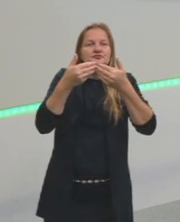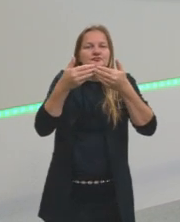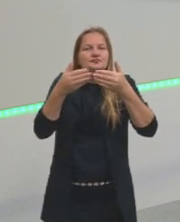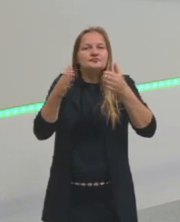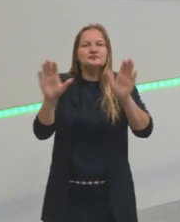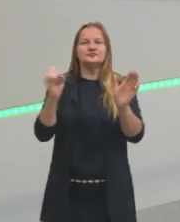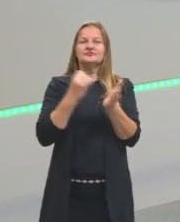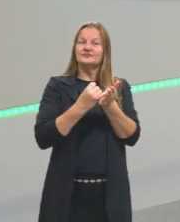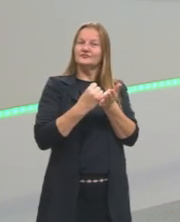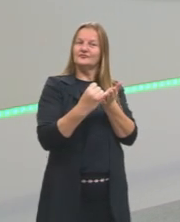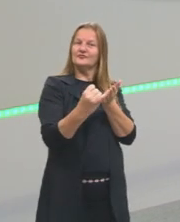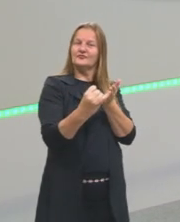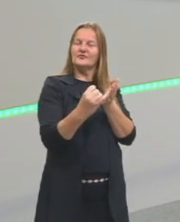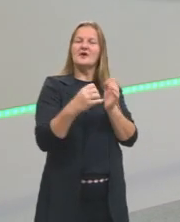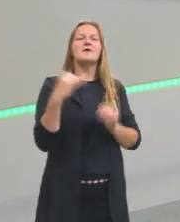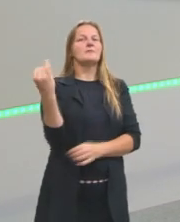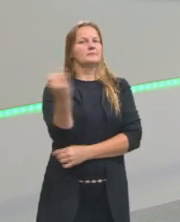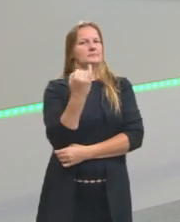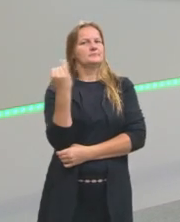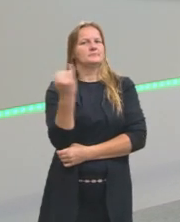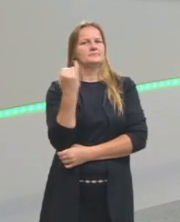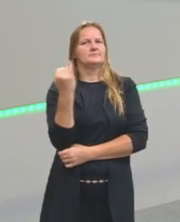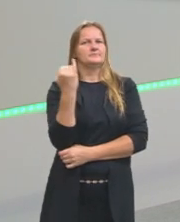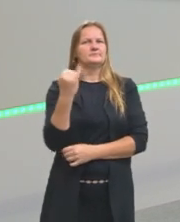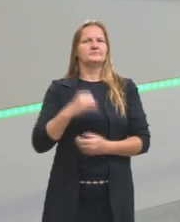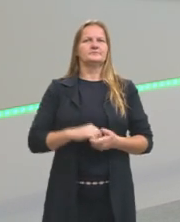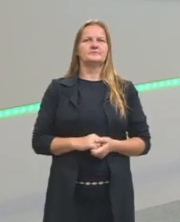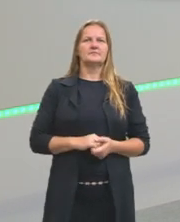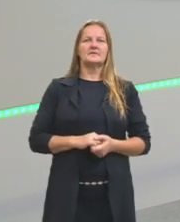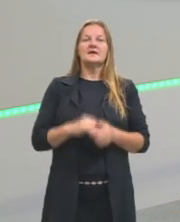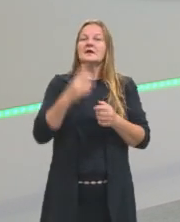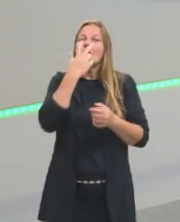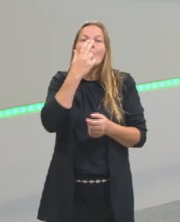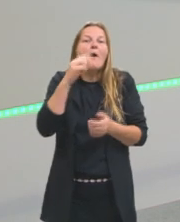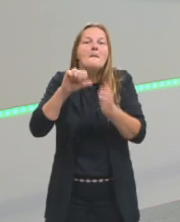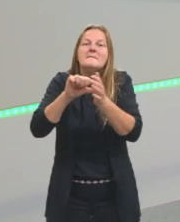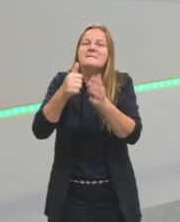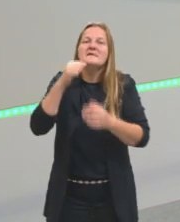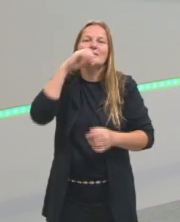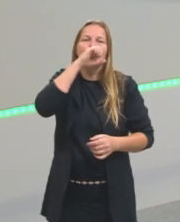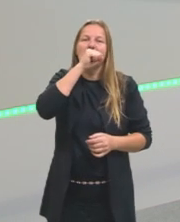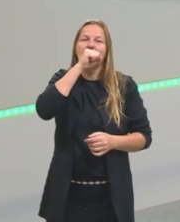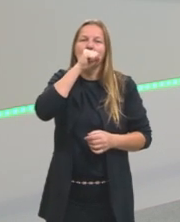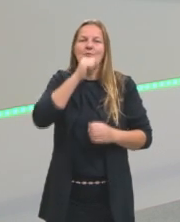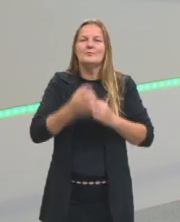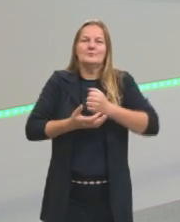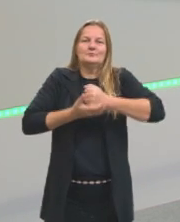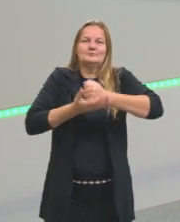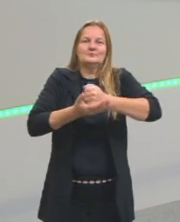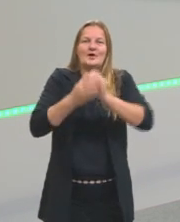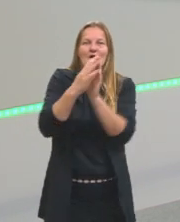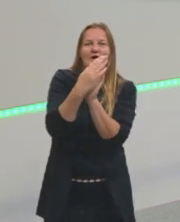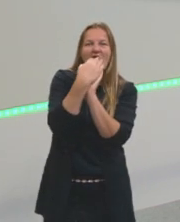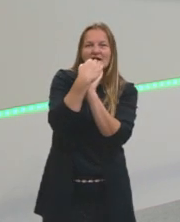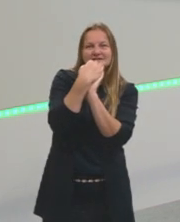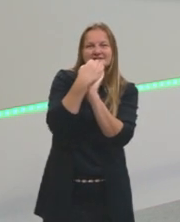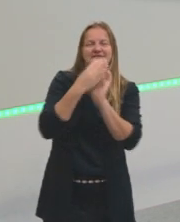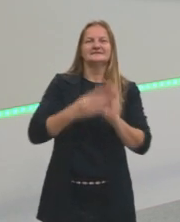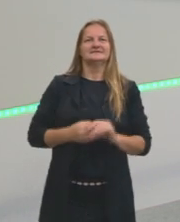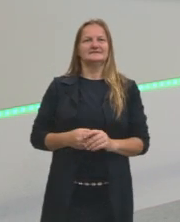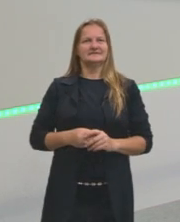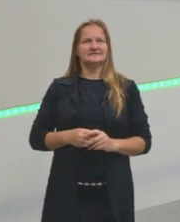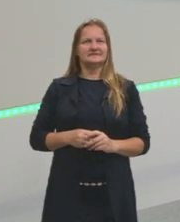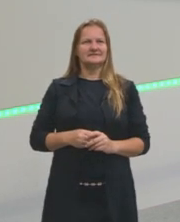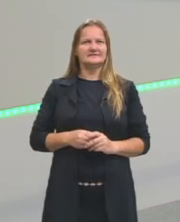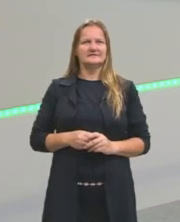ela é fundamental ela é o primeiro pão do nosso sanduíche Então a gente vai